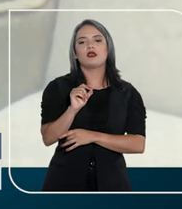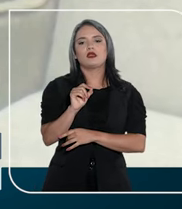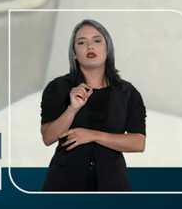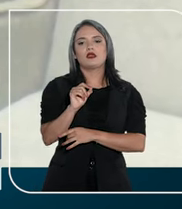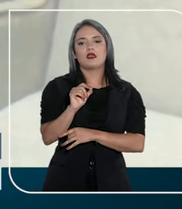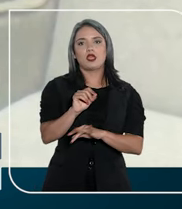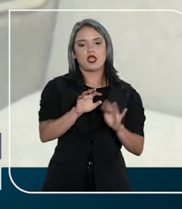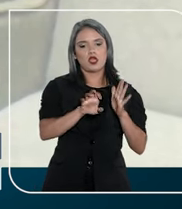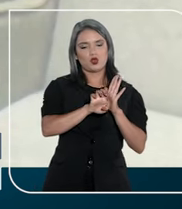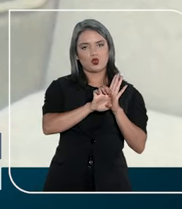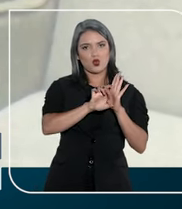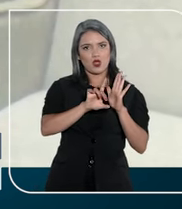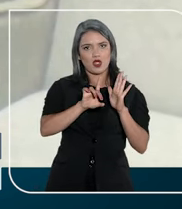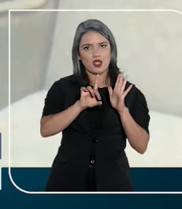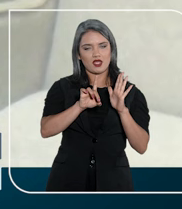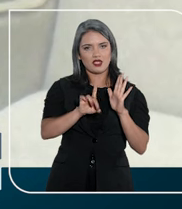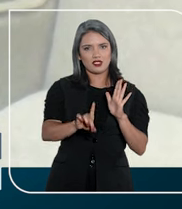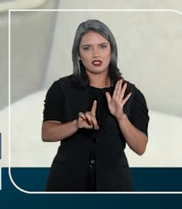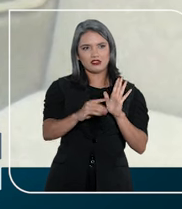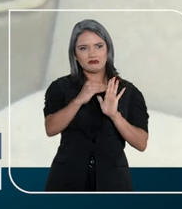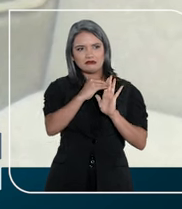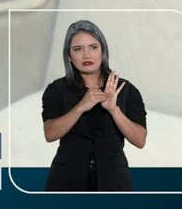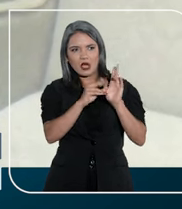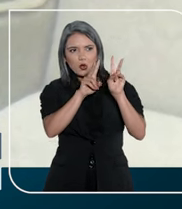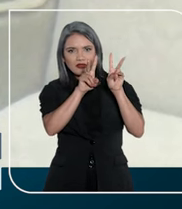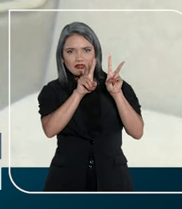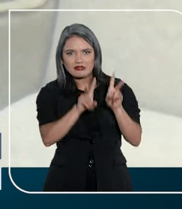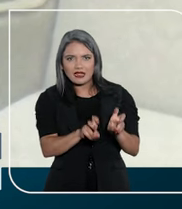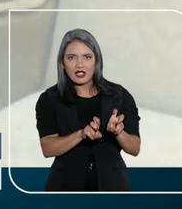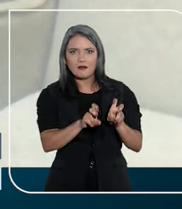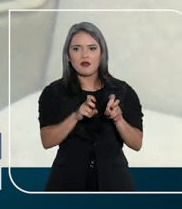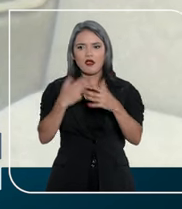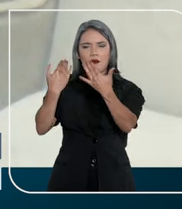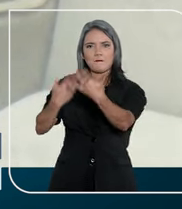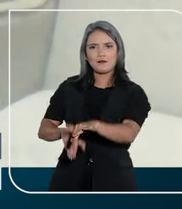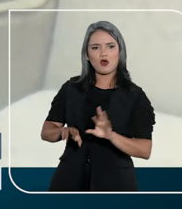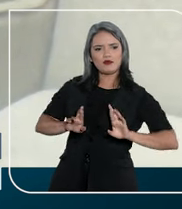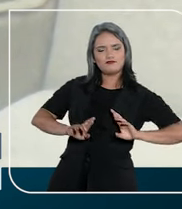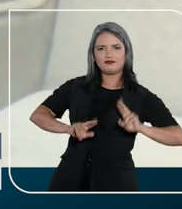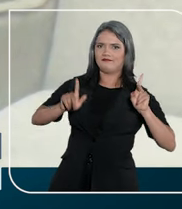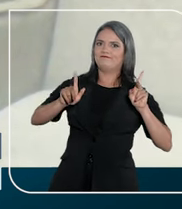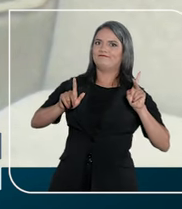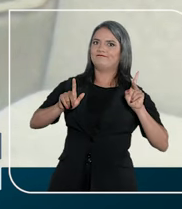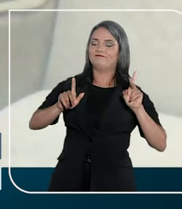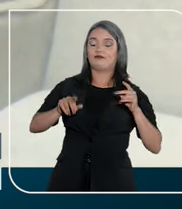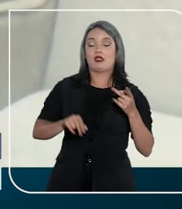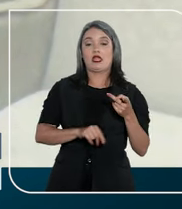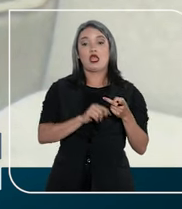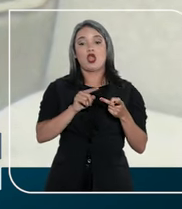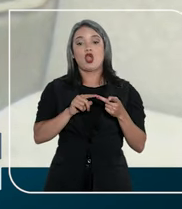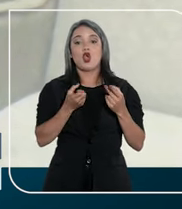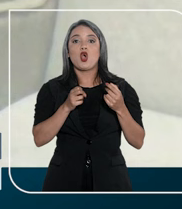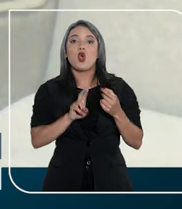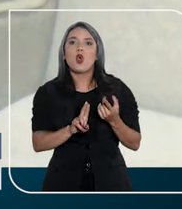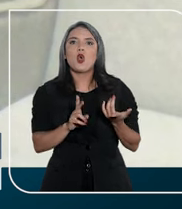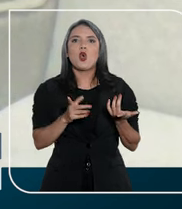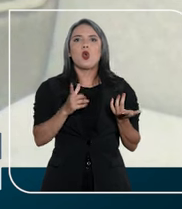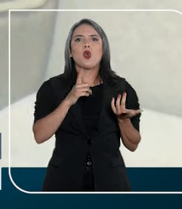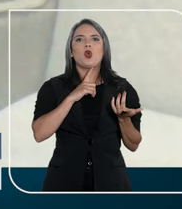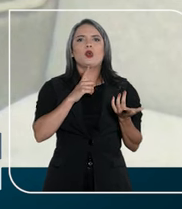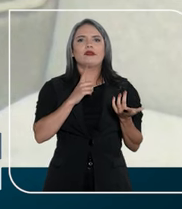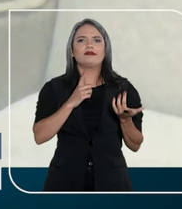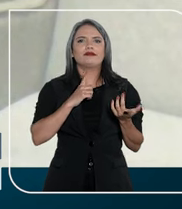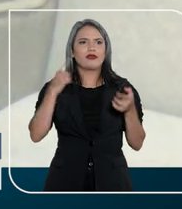presentes no temário lá do edital, questões que são contrárias à lógica, contrárias